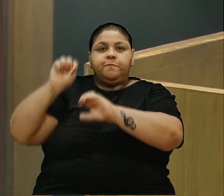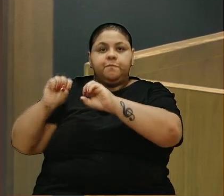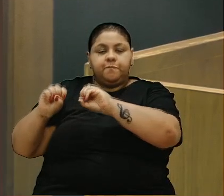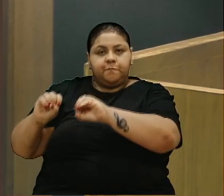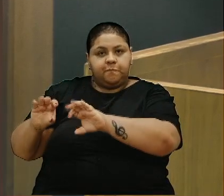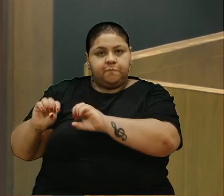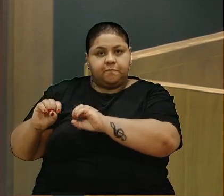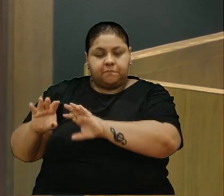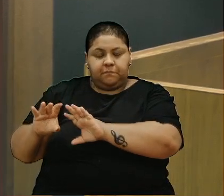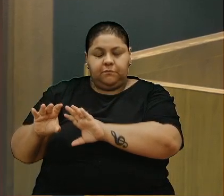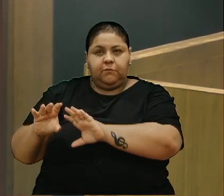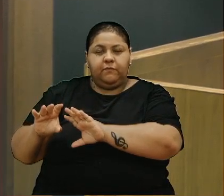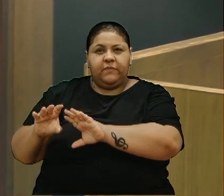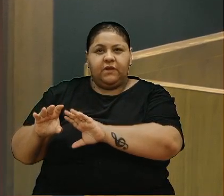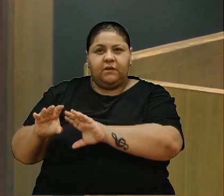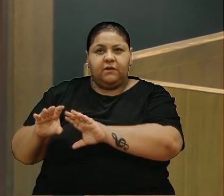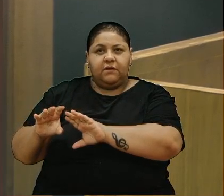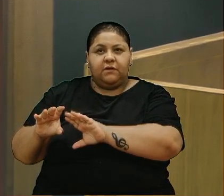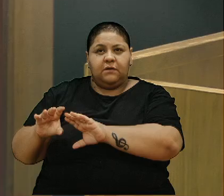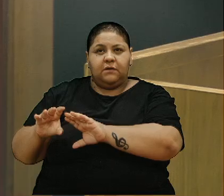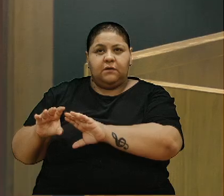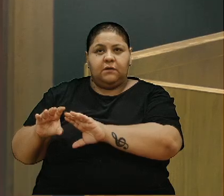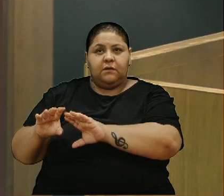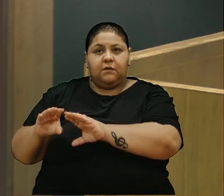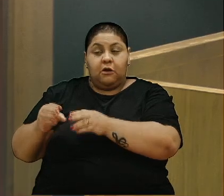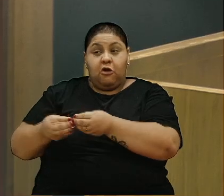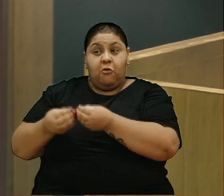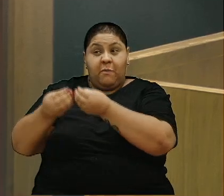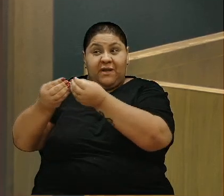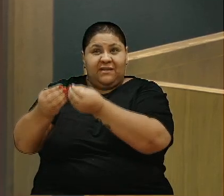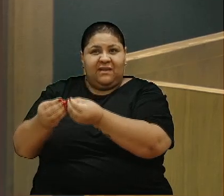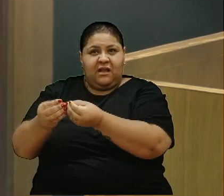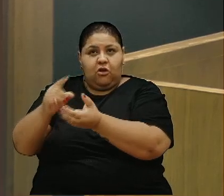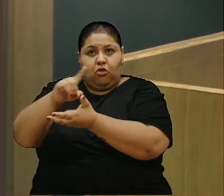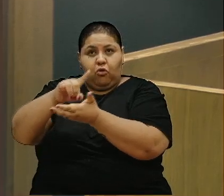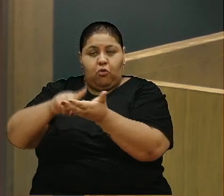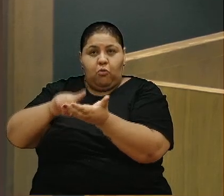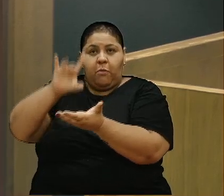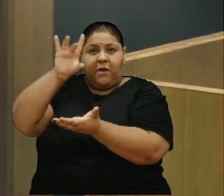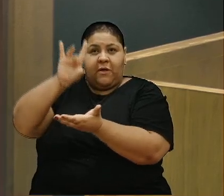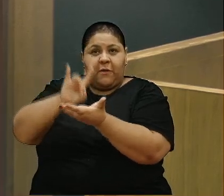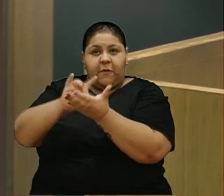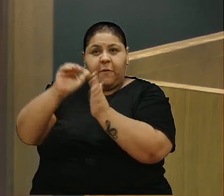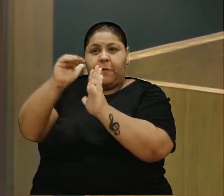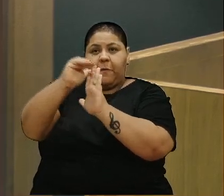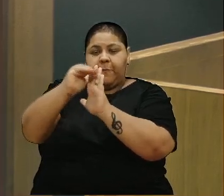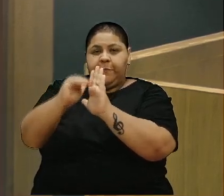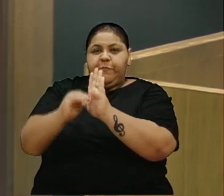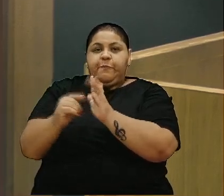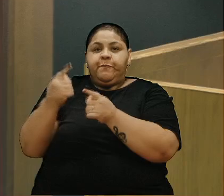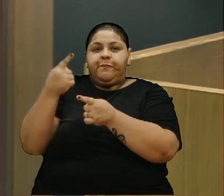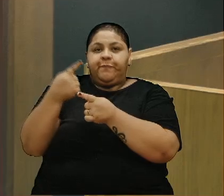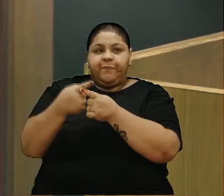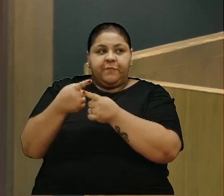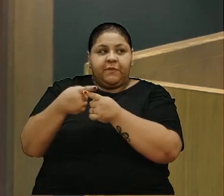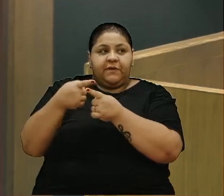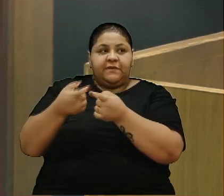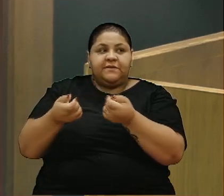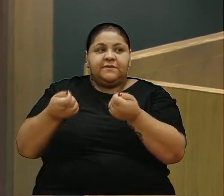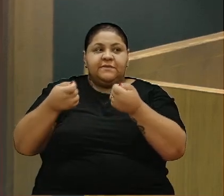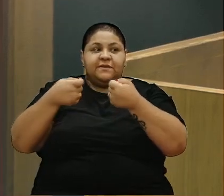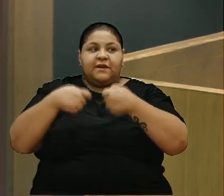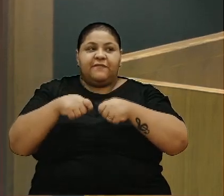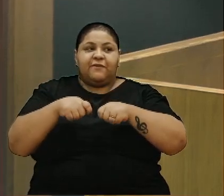para dar a certificação deste programa, porque sempre que se tem um espaço que se